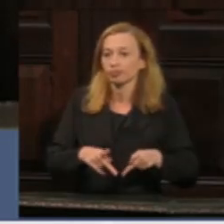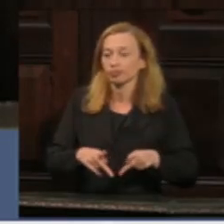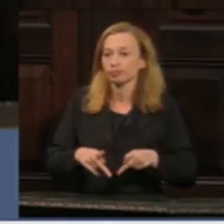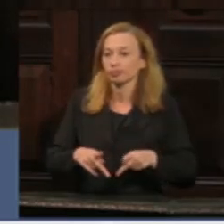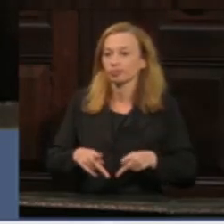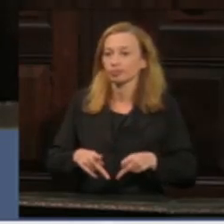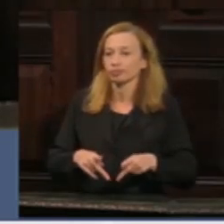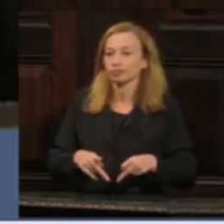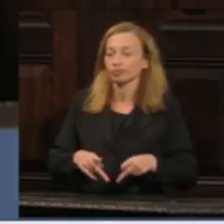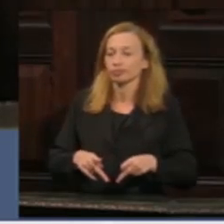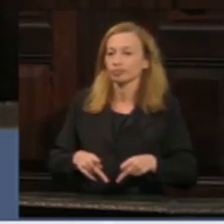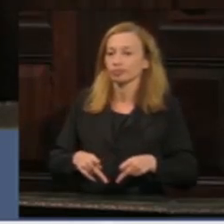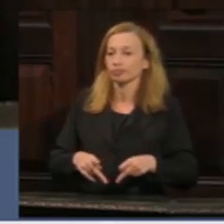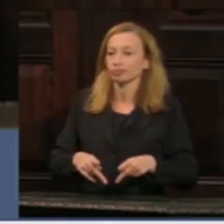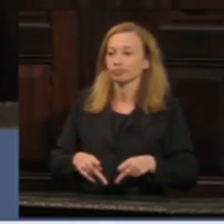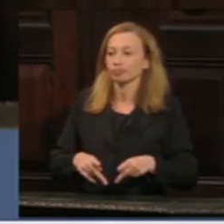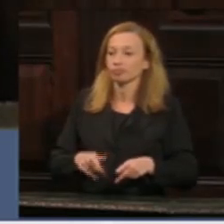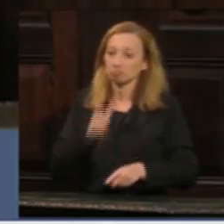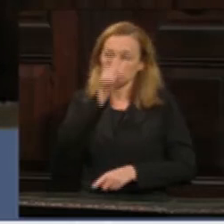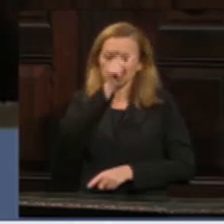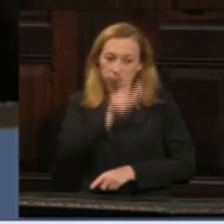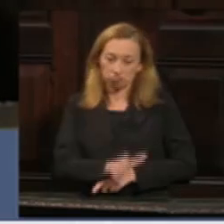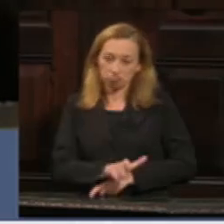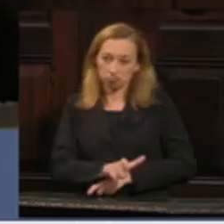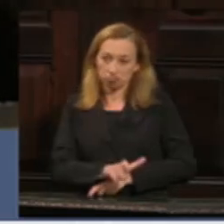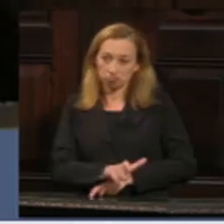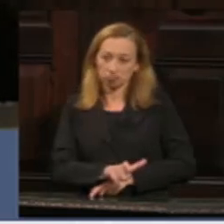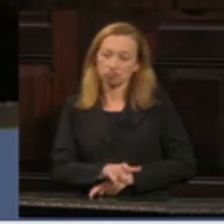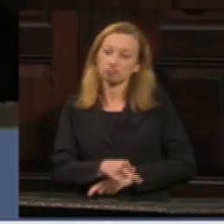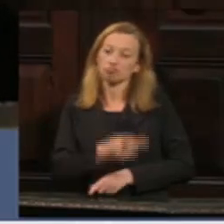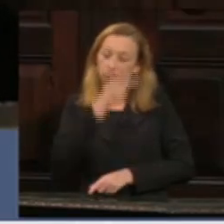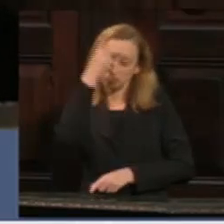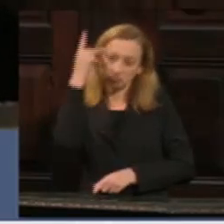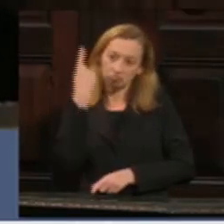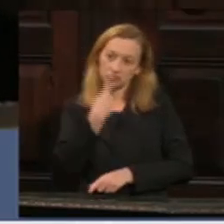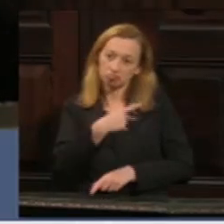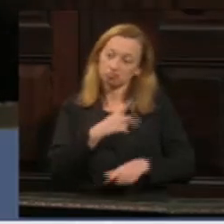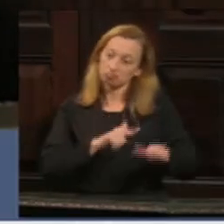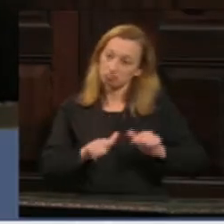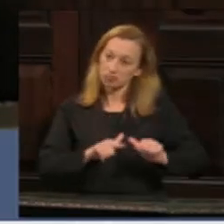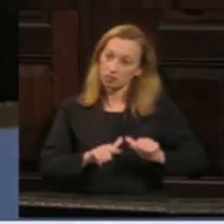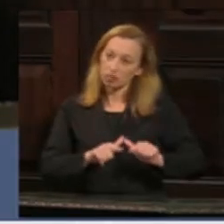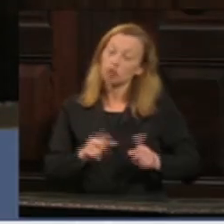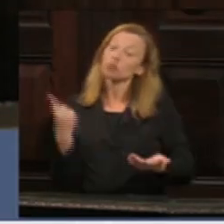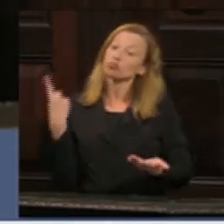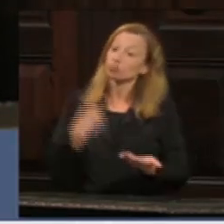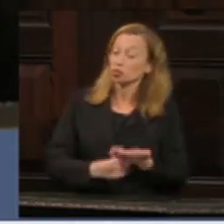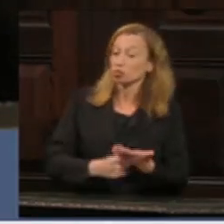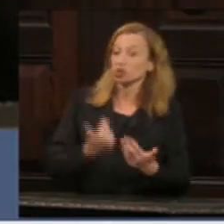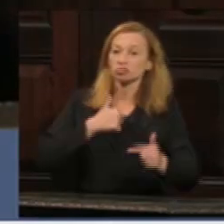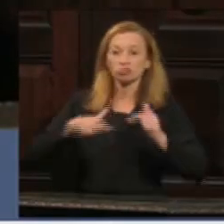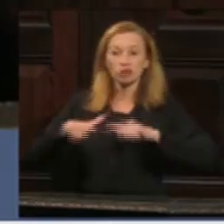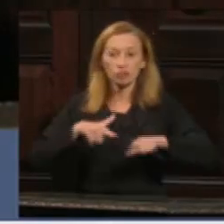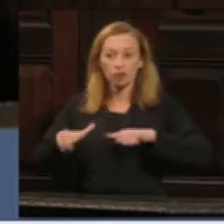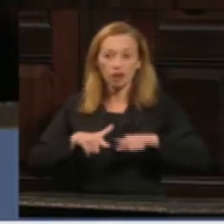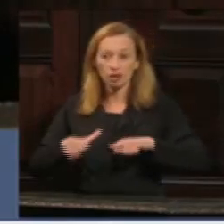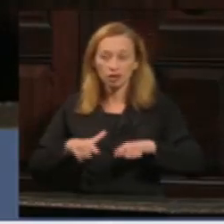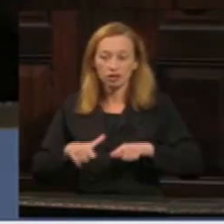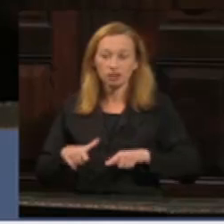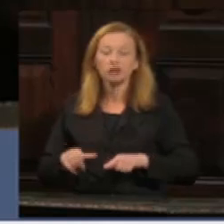do mandato a ser exercido, o compromisso do mandato com as